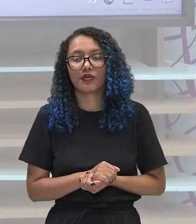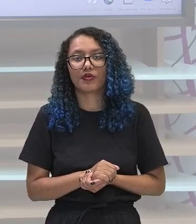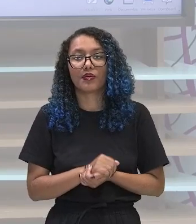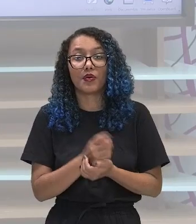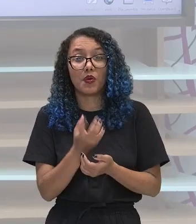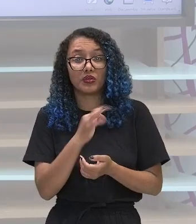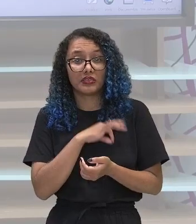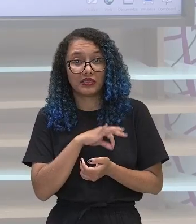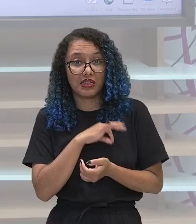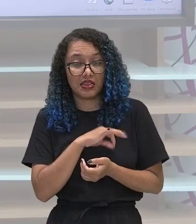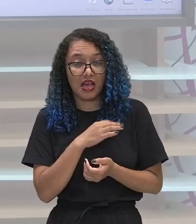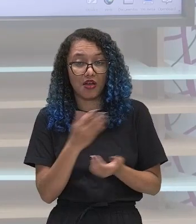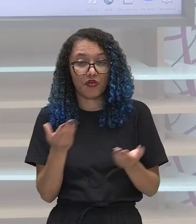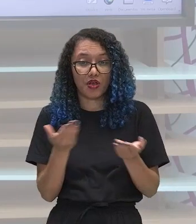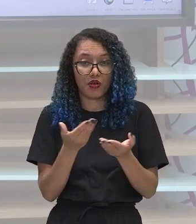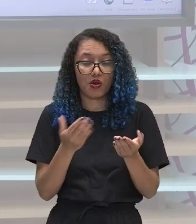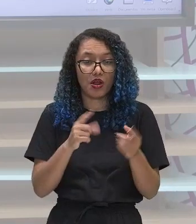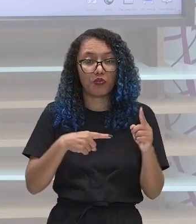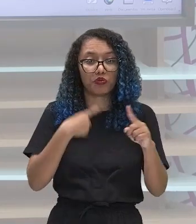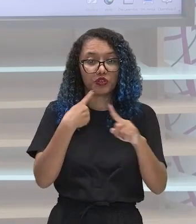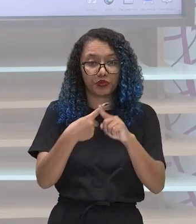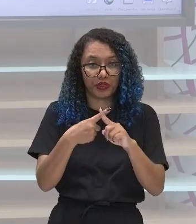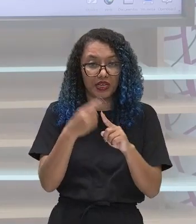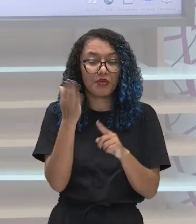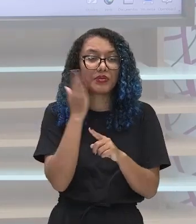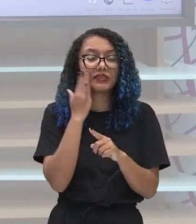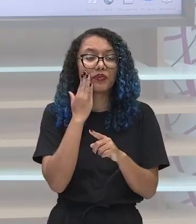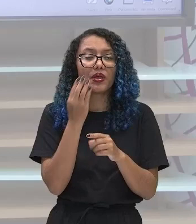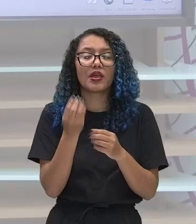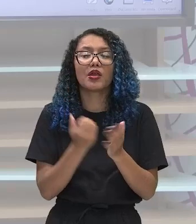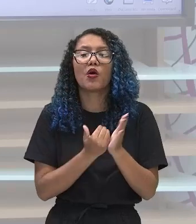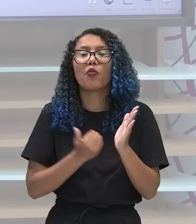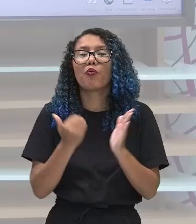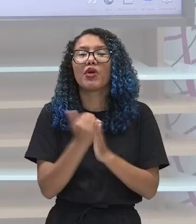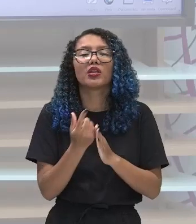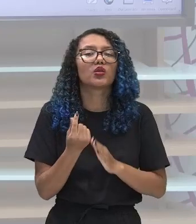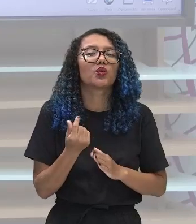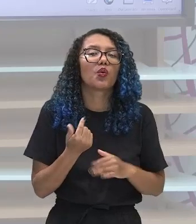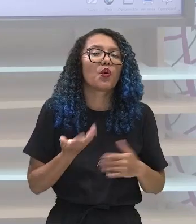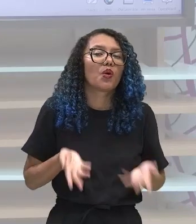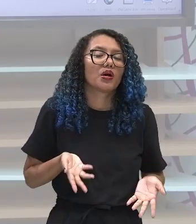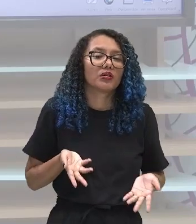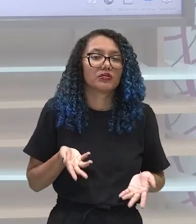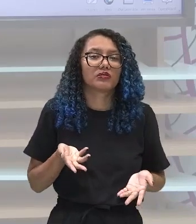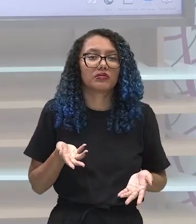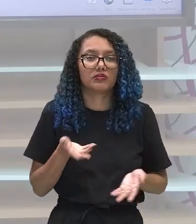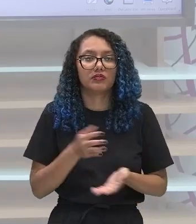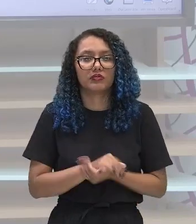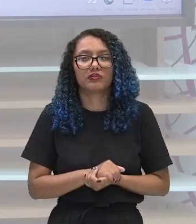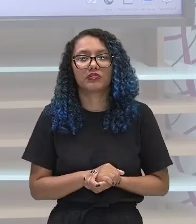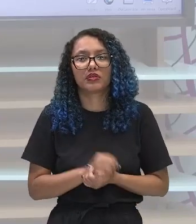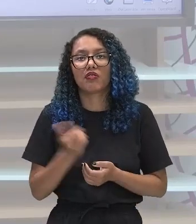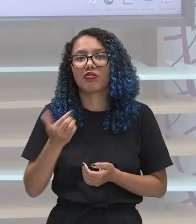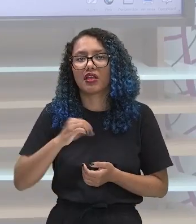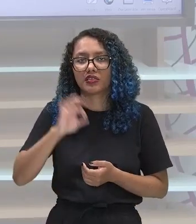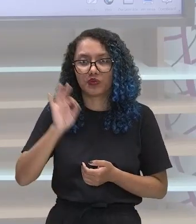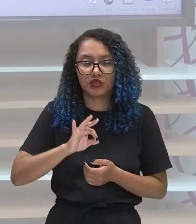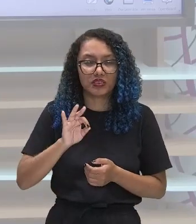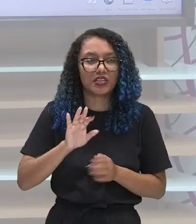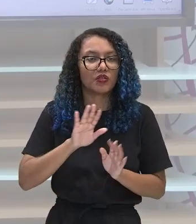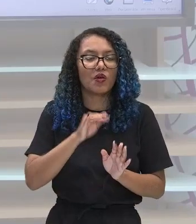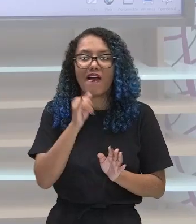atual aqui, né, para saber qual foi o aumento. Então, 10% você não vai usar a porcentagem agora,